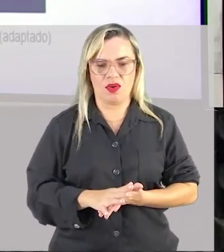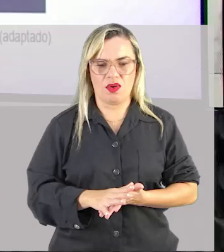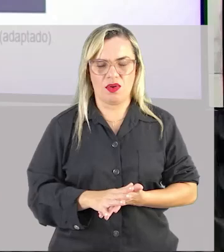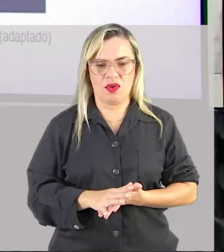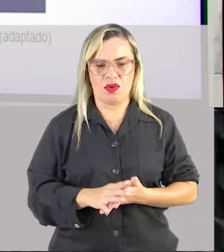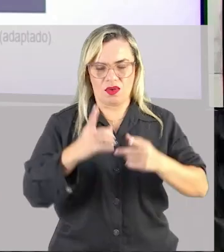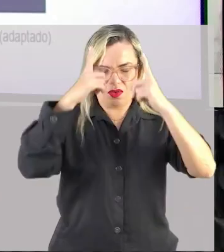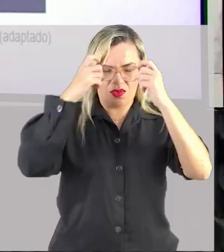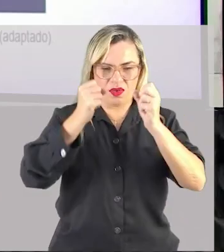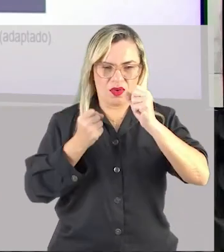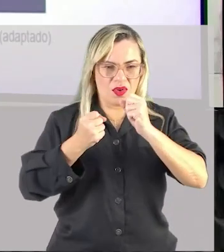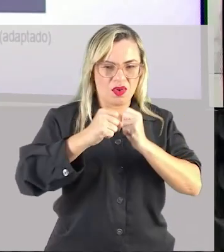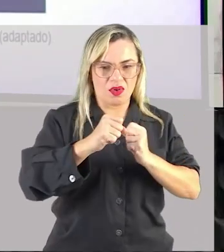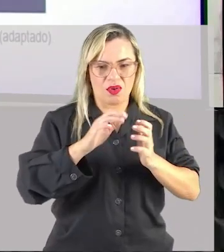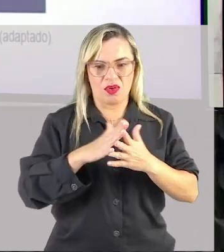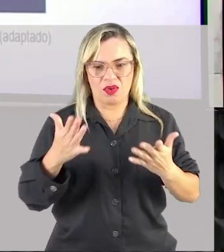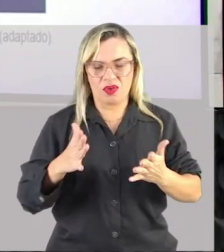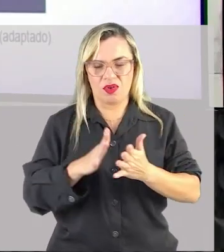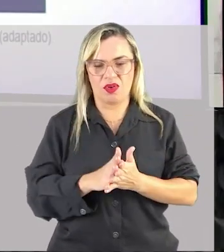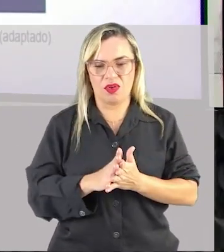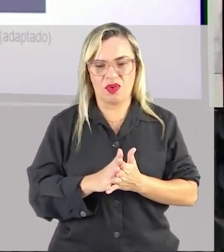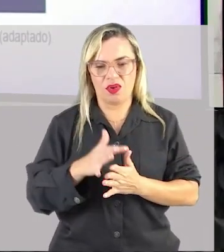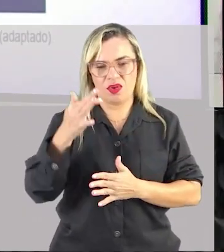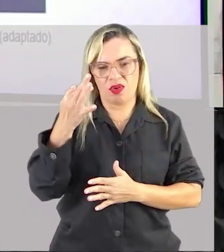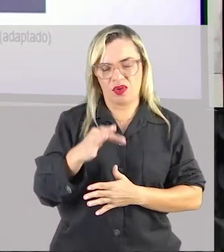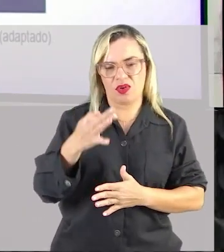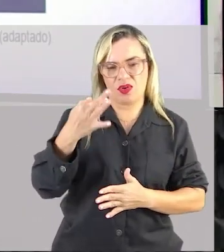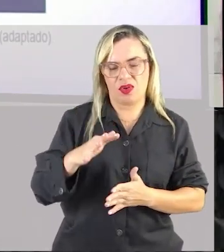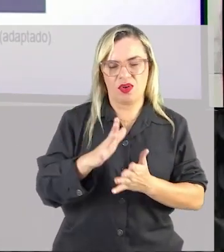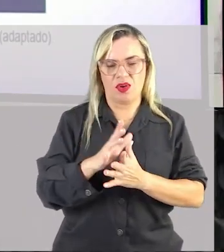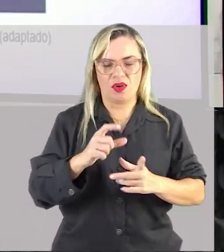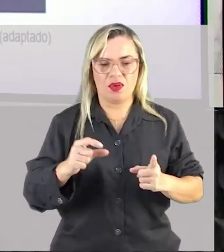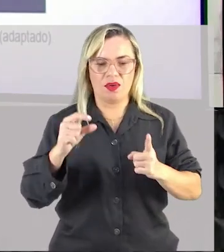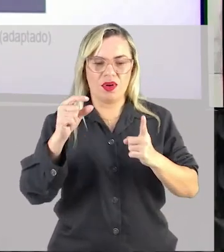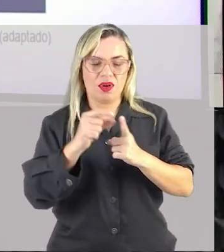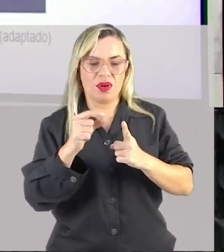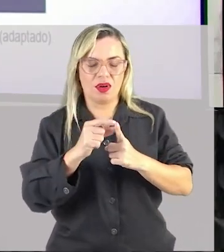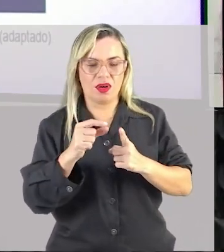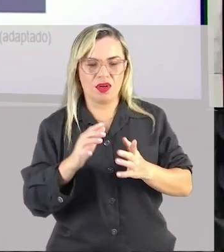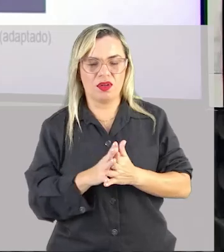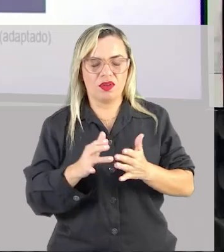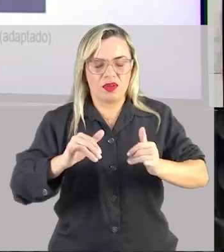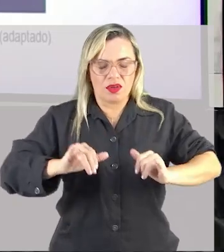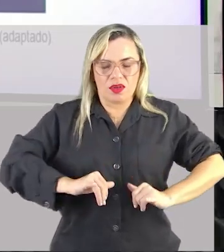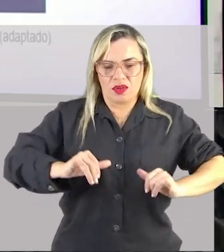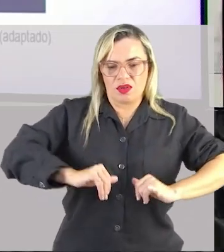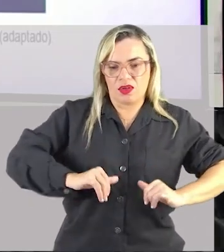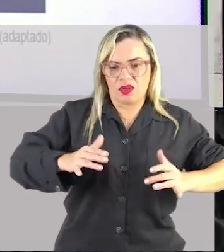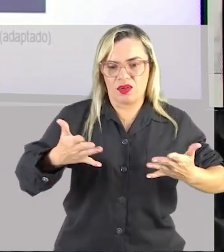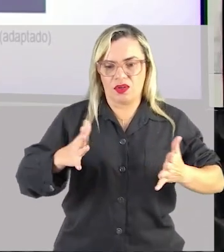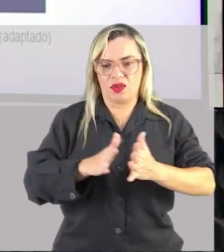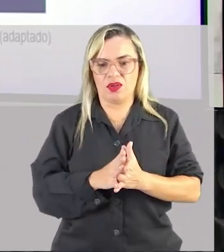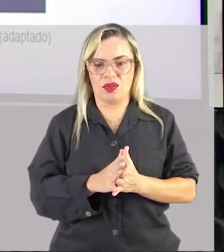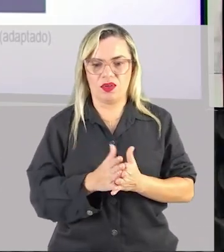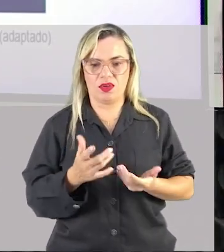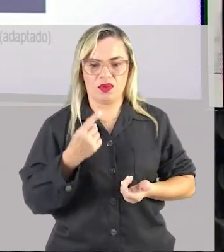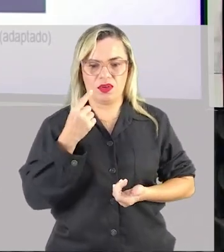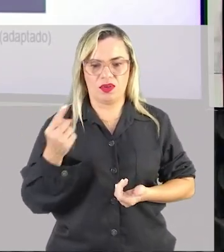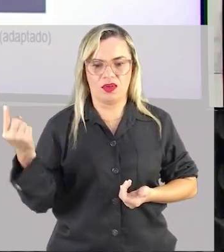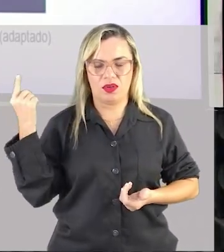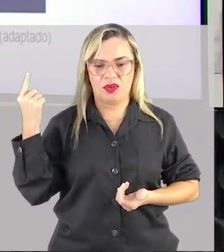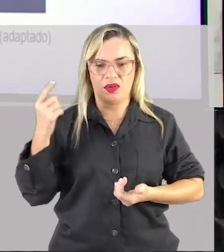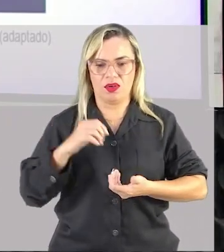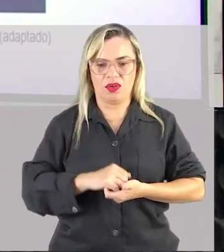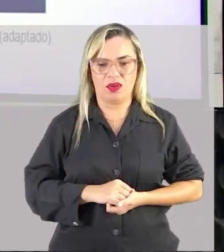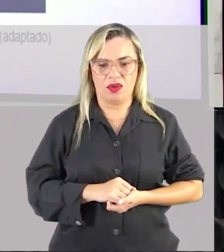porradas, batidas, Que machuquem, nem palavras que firam, Então, aproxime-te a séptimo, ou